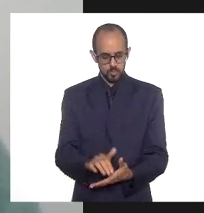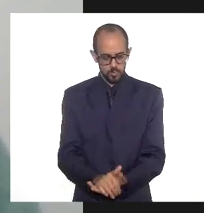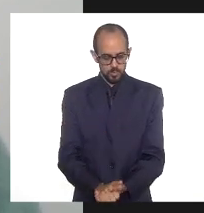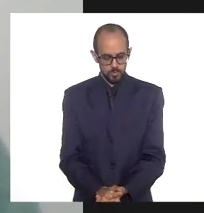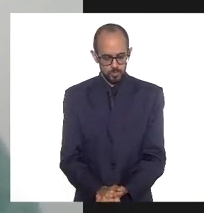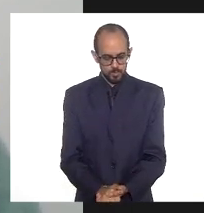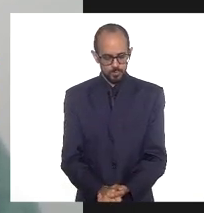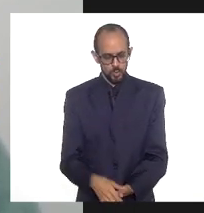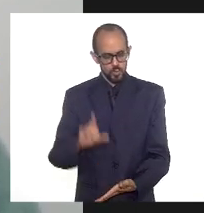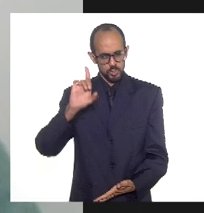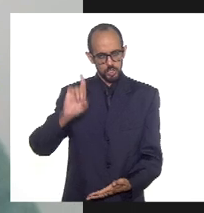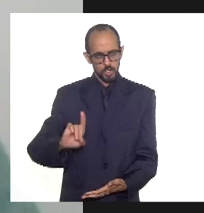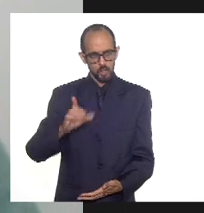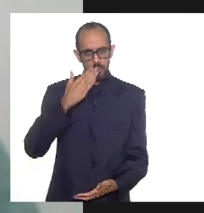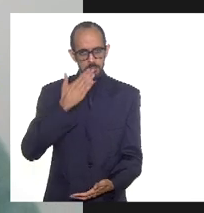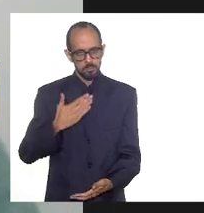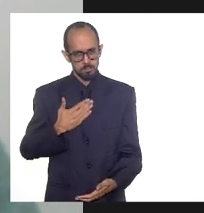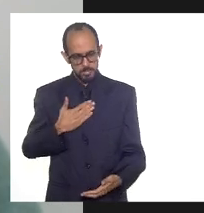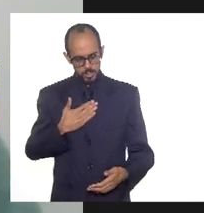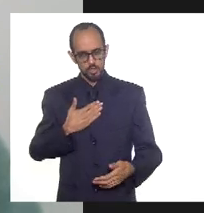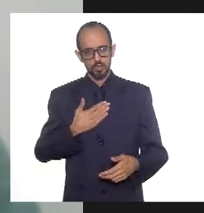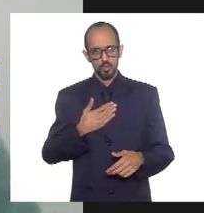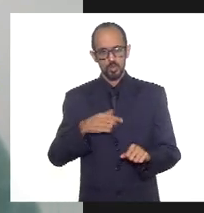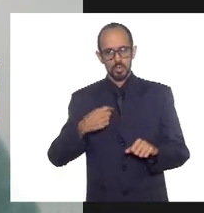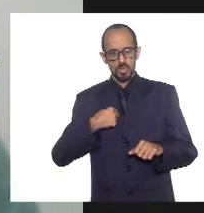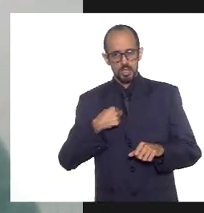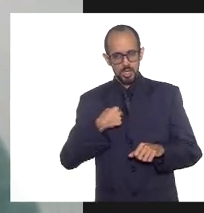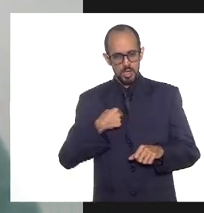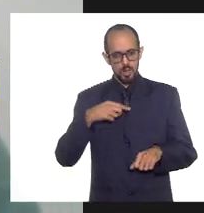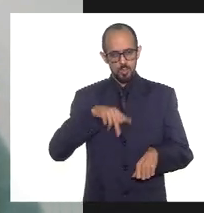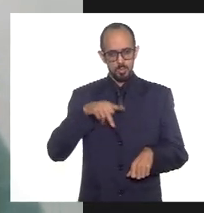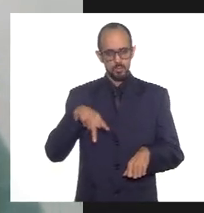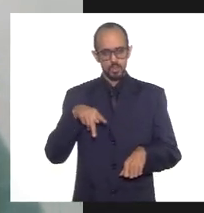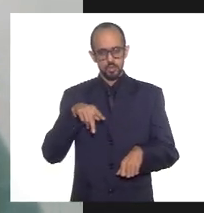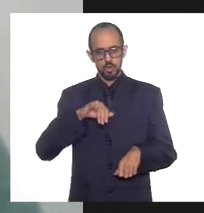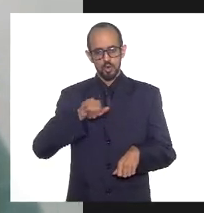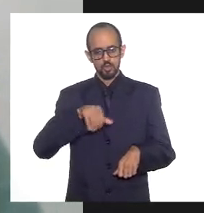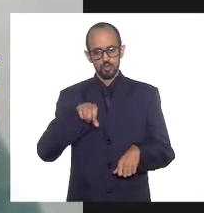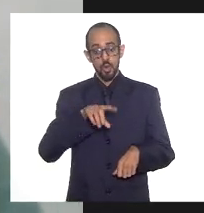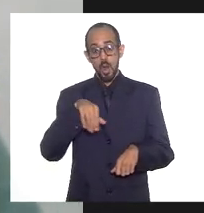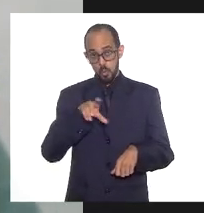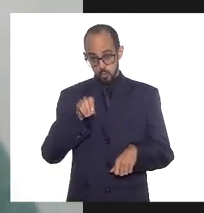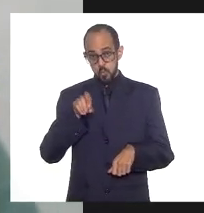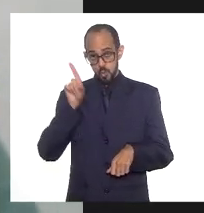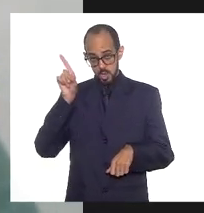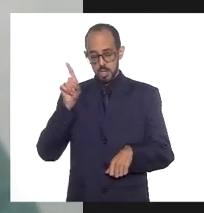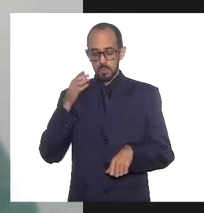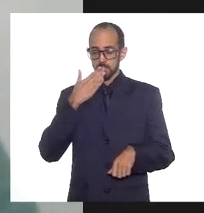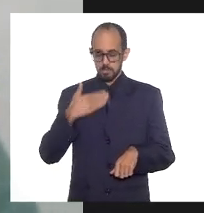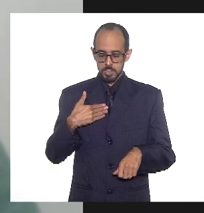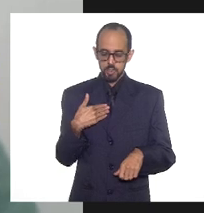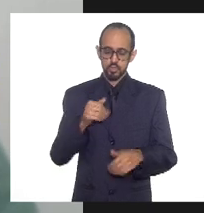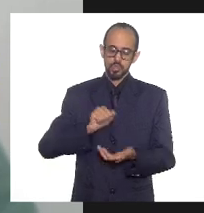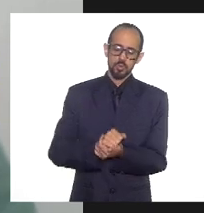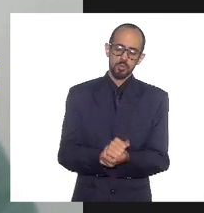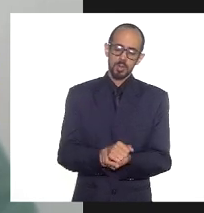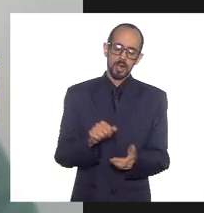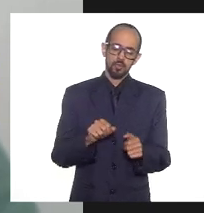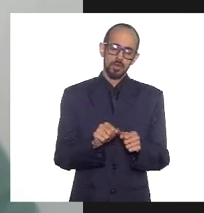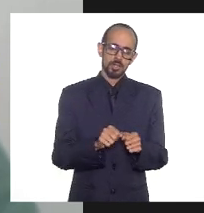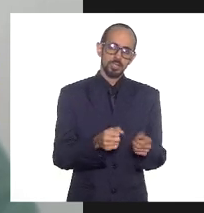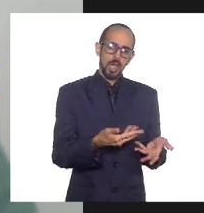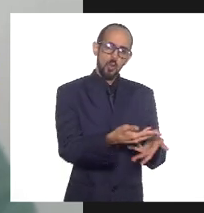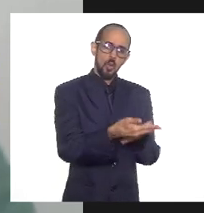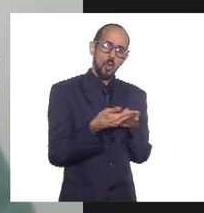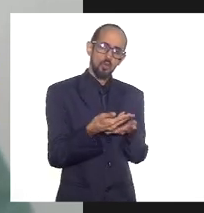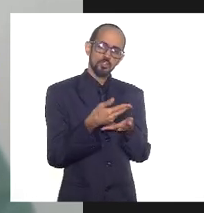O diretor pediu que eu, professor João, que eu pudesse fazer o convite a que todos os